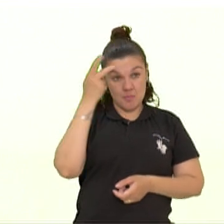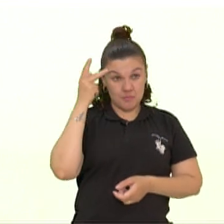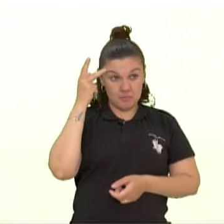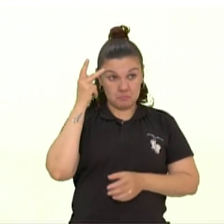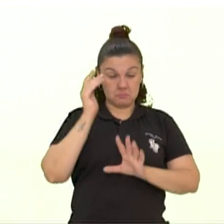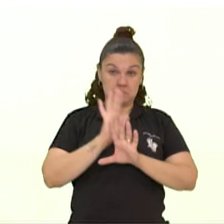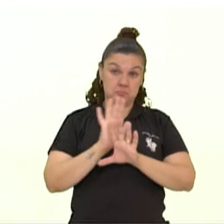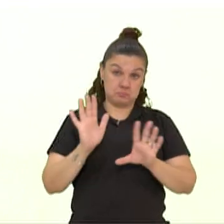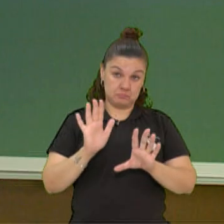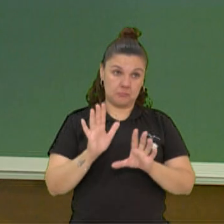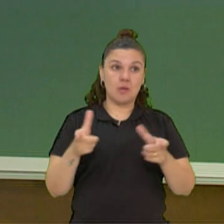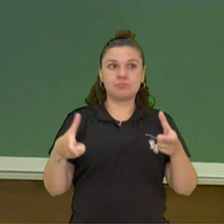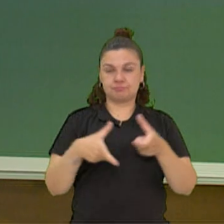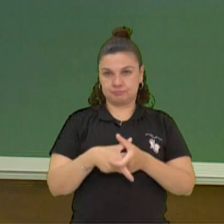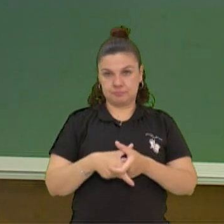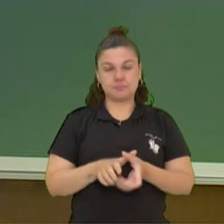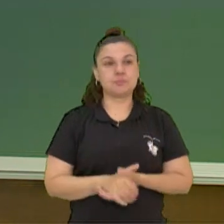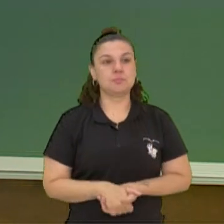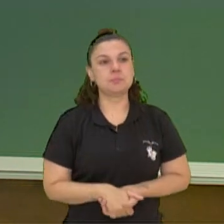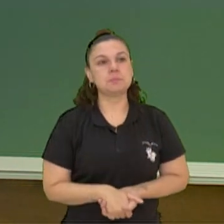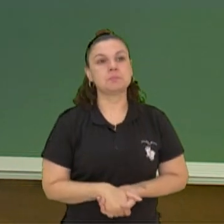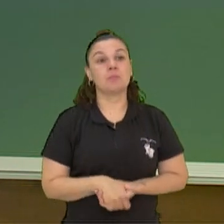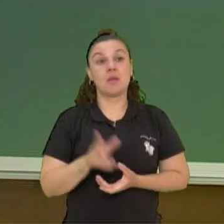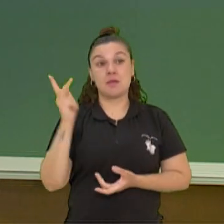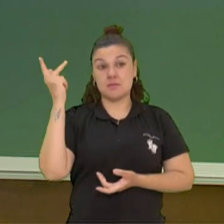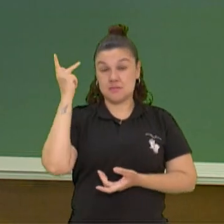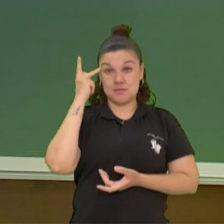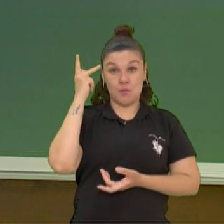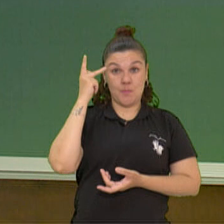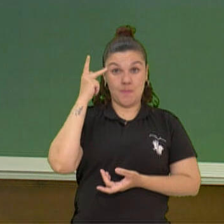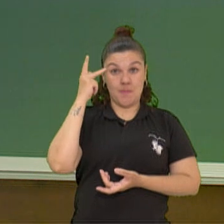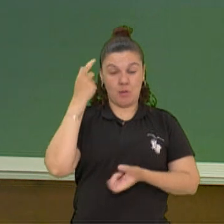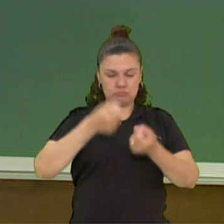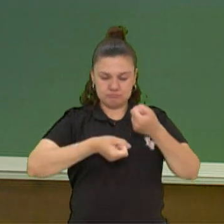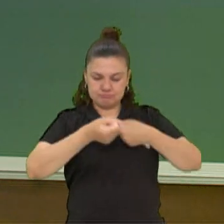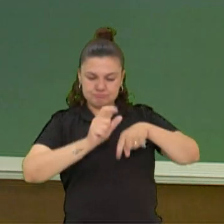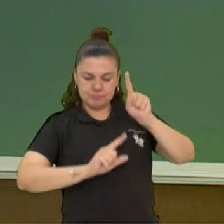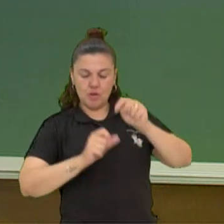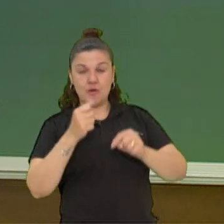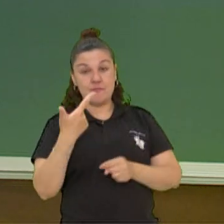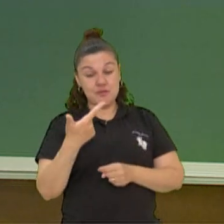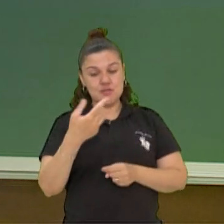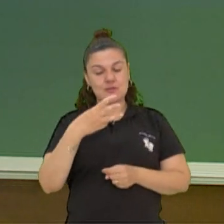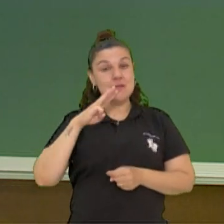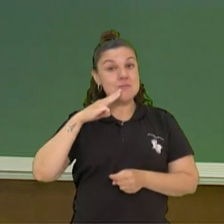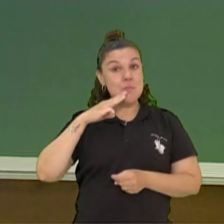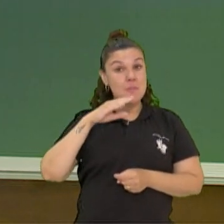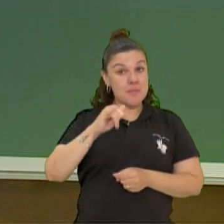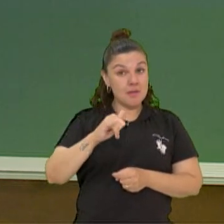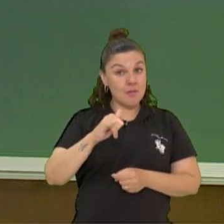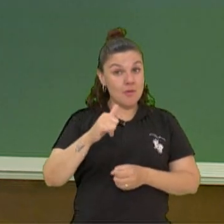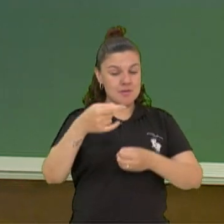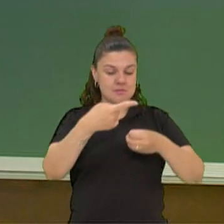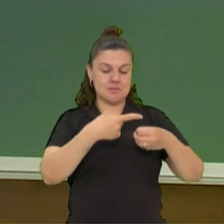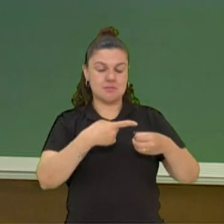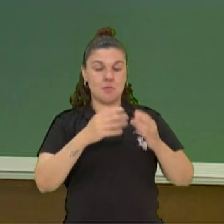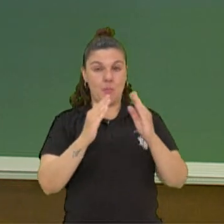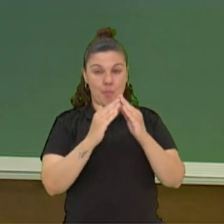num território bem reduzido, São Paulo dá um salto aí para 23 milhões de habitantes em